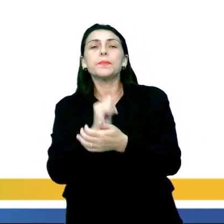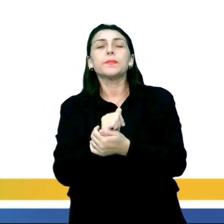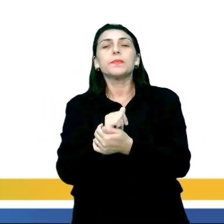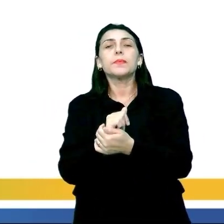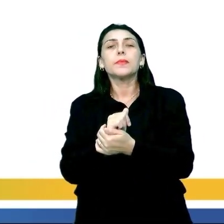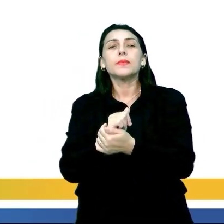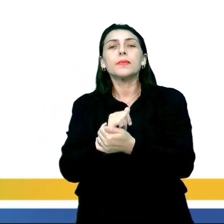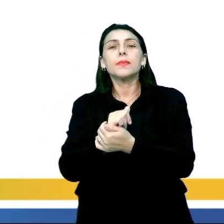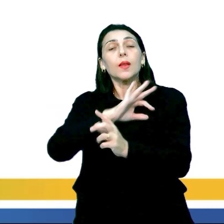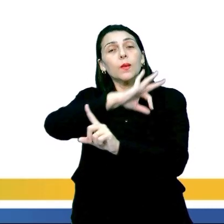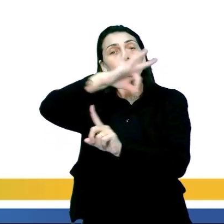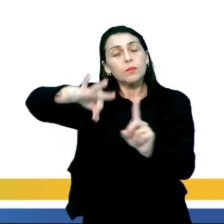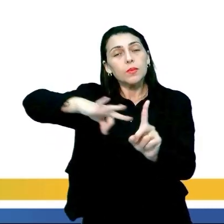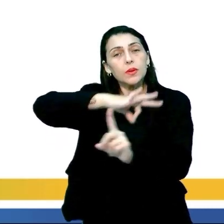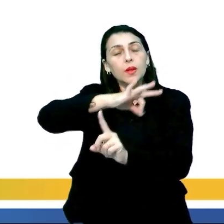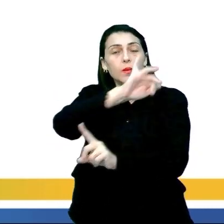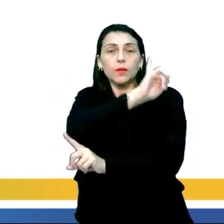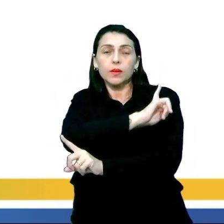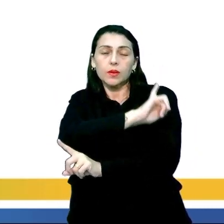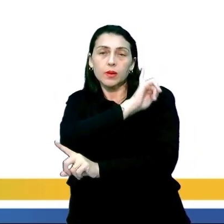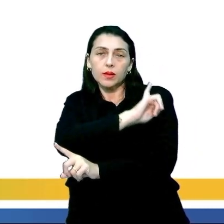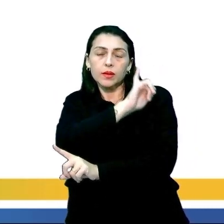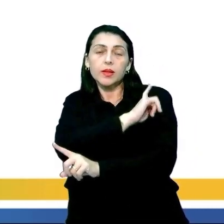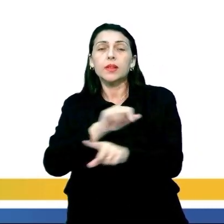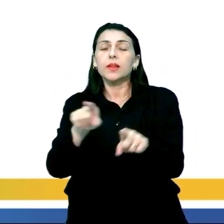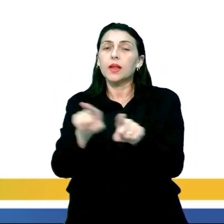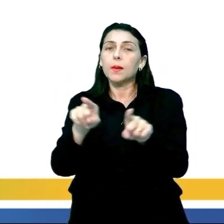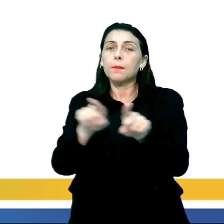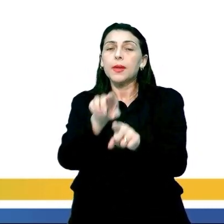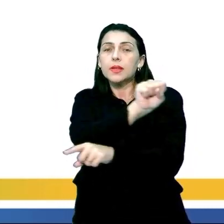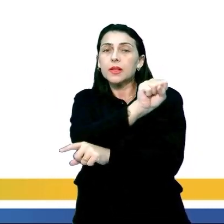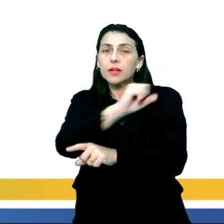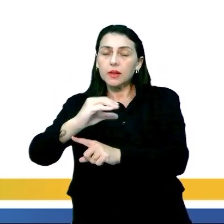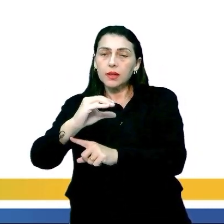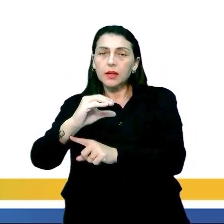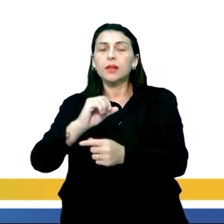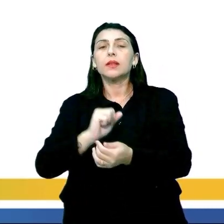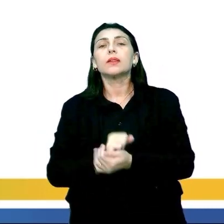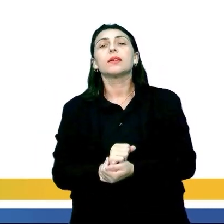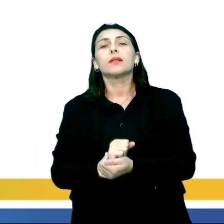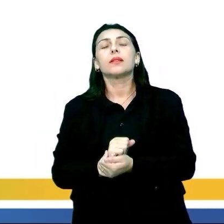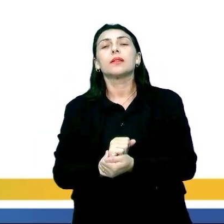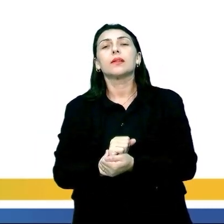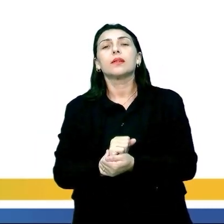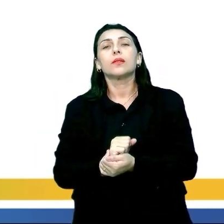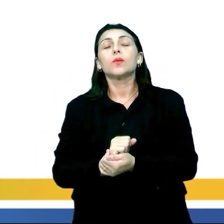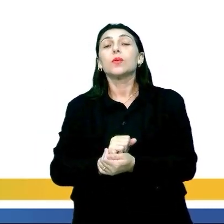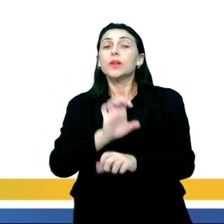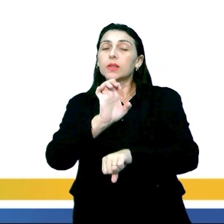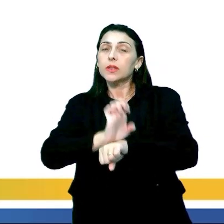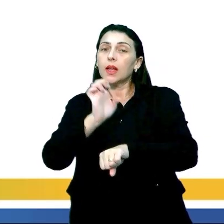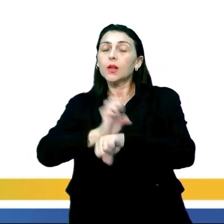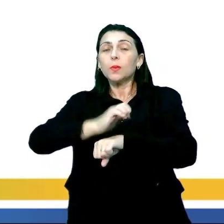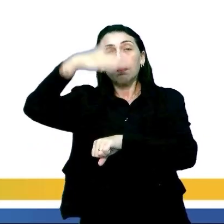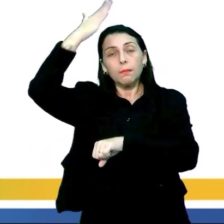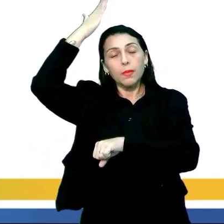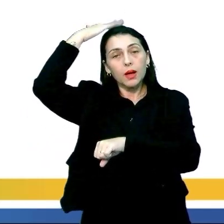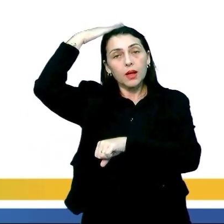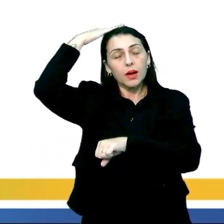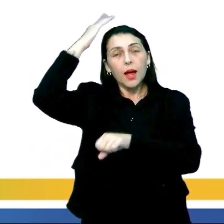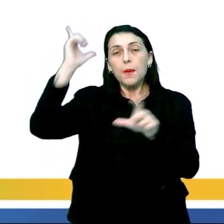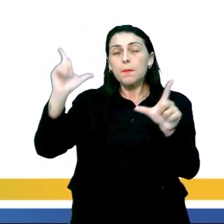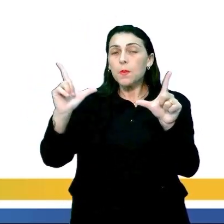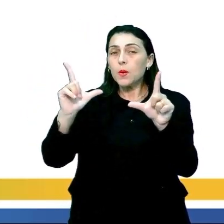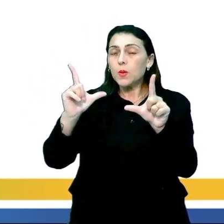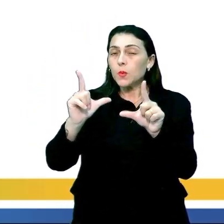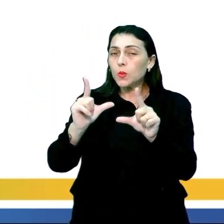o estado do Espírito Santo, Rio de Janeiro e também Santa Catarina. grande parte do estado do Paraná e